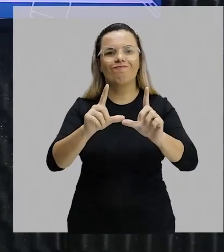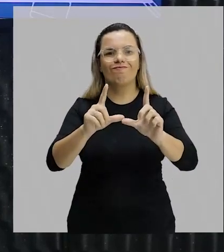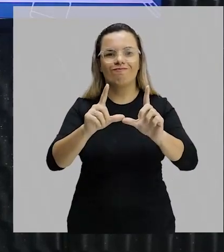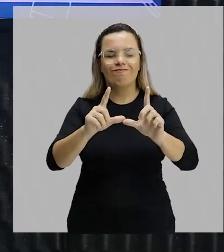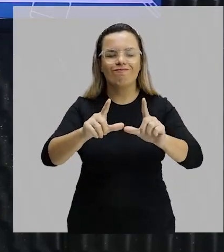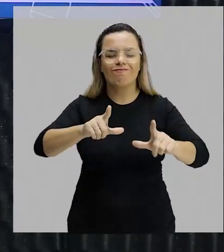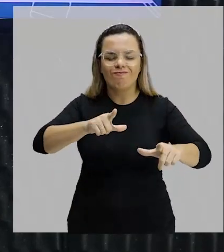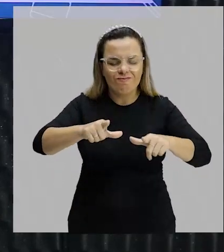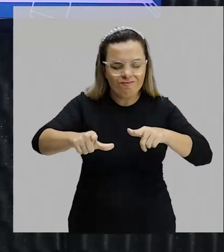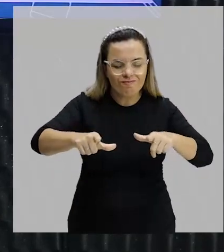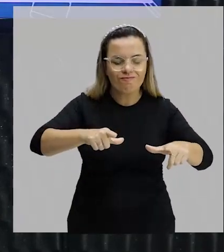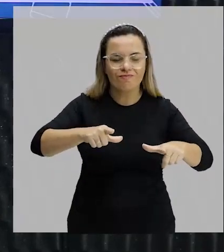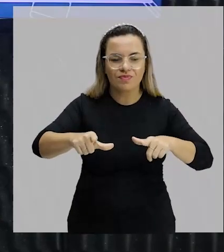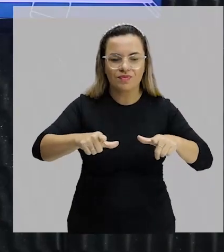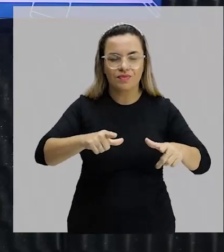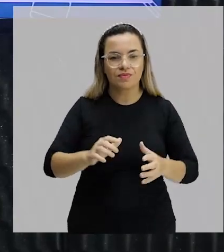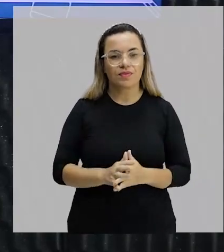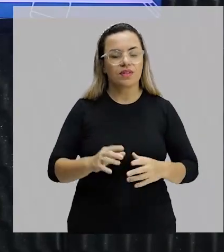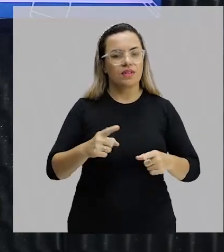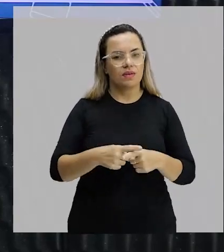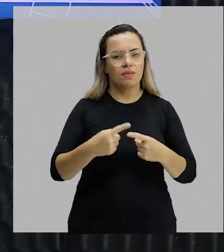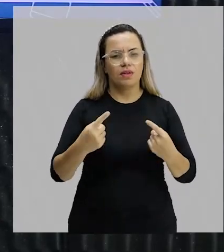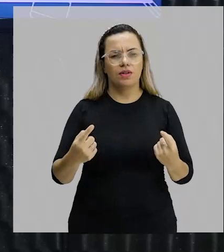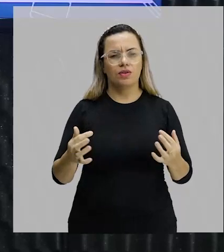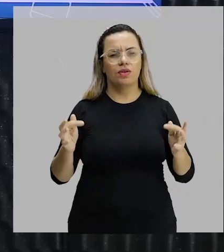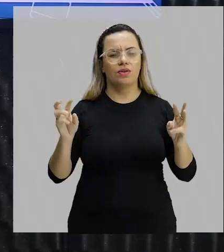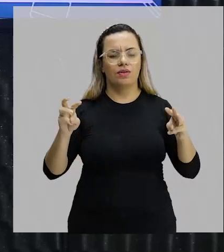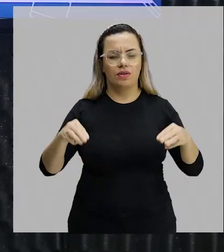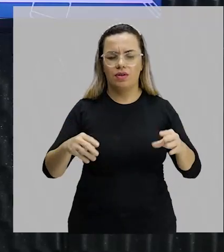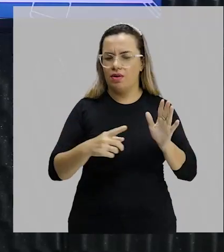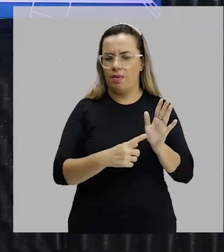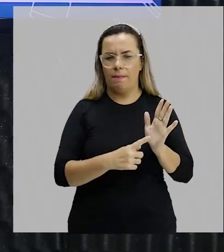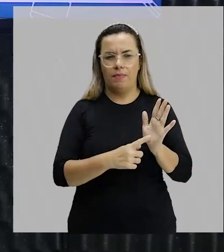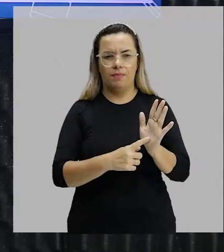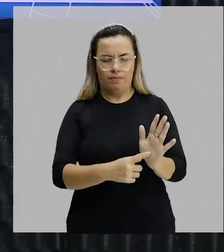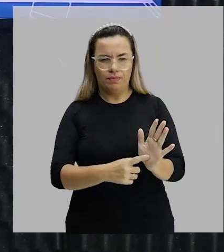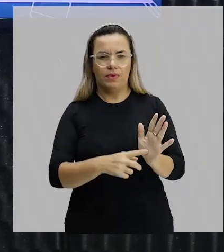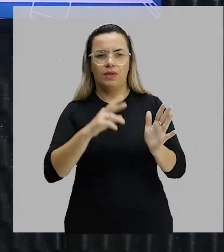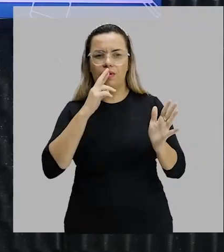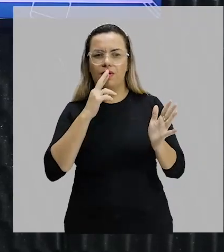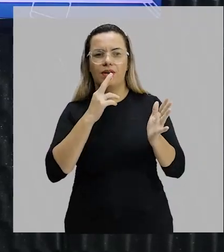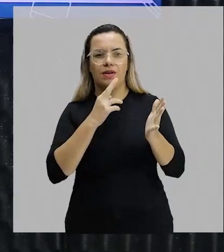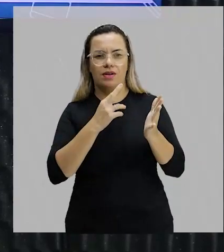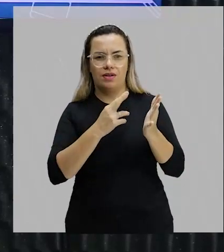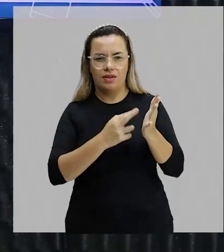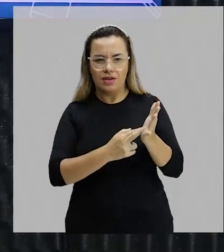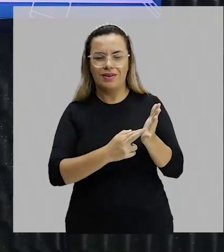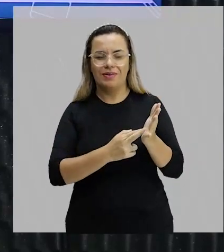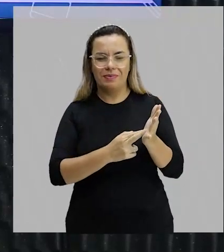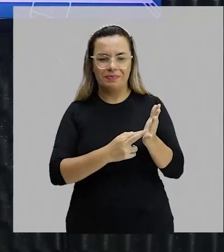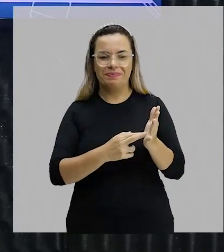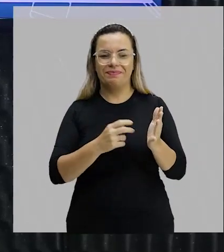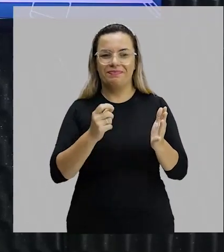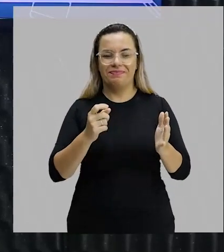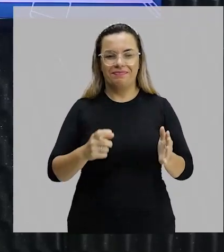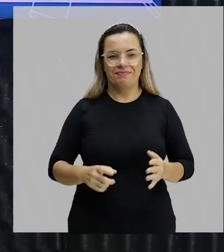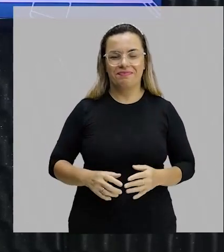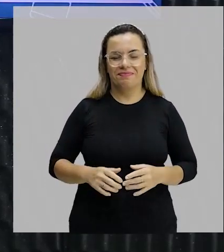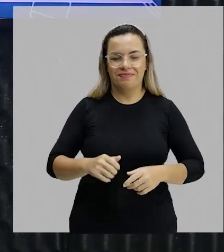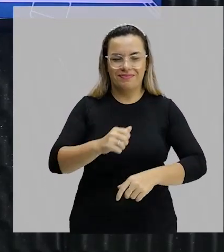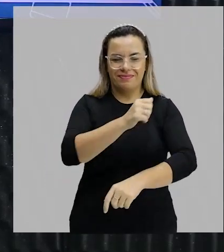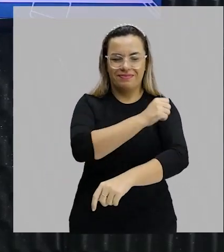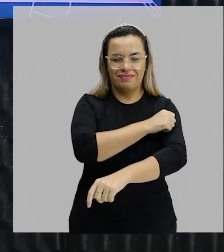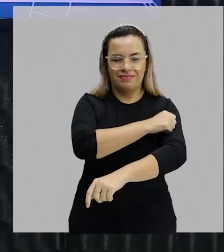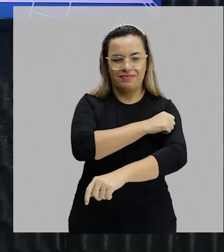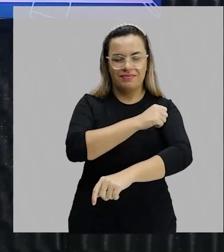quando você termina e apresenta o resultado, é maravilhoso você ver essa situação. Então, eu tenho alunos que vão apresentar nesse